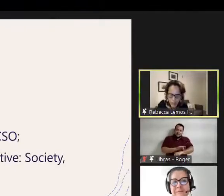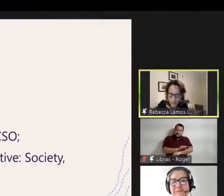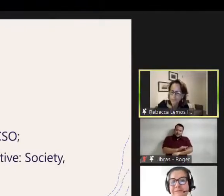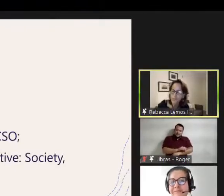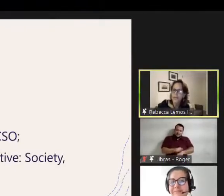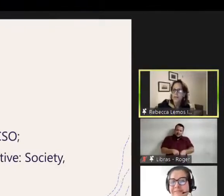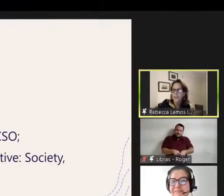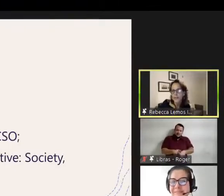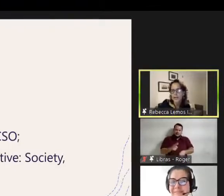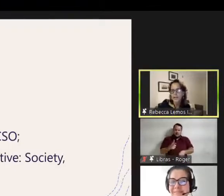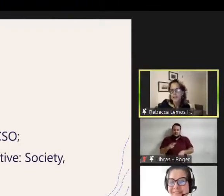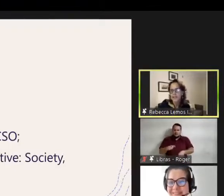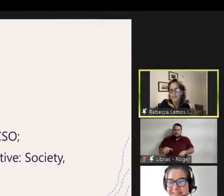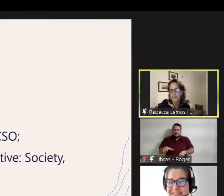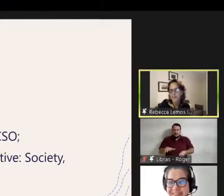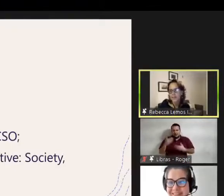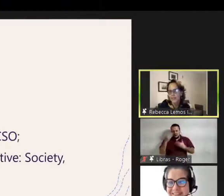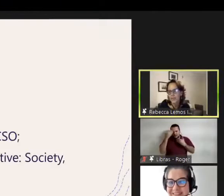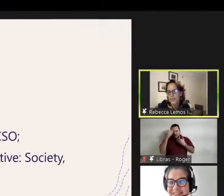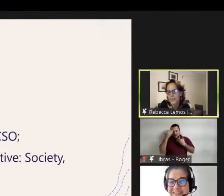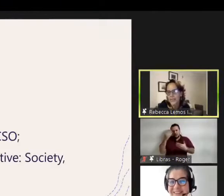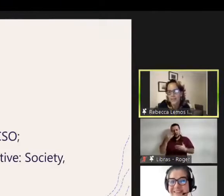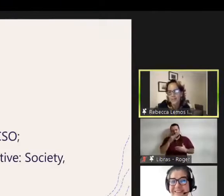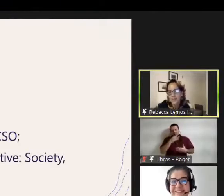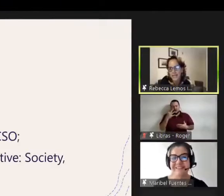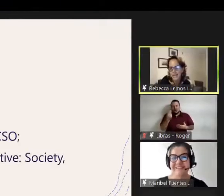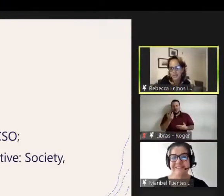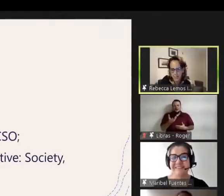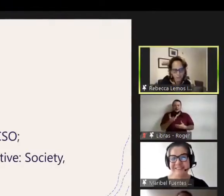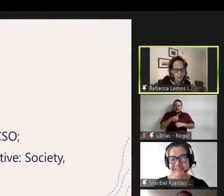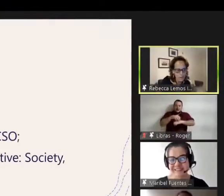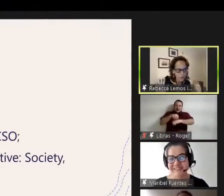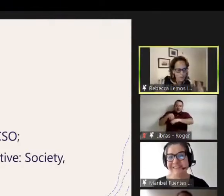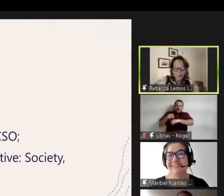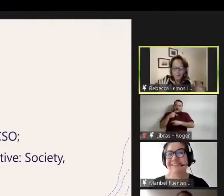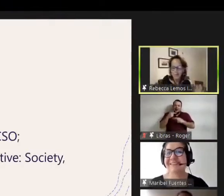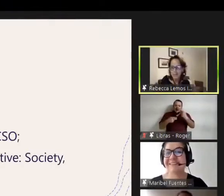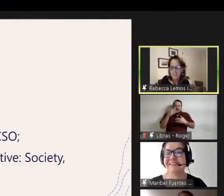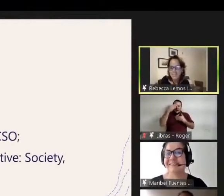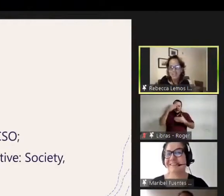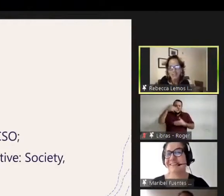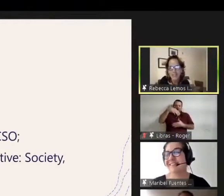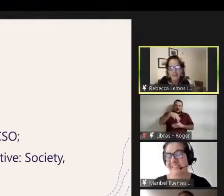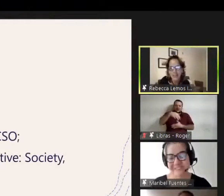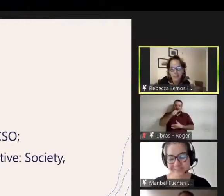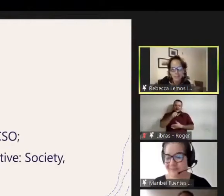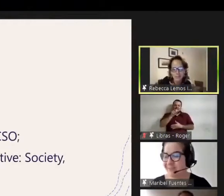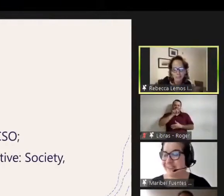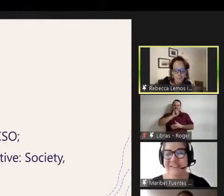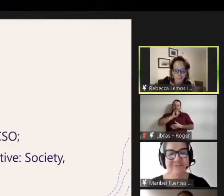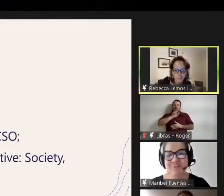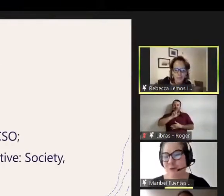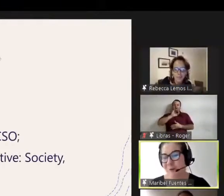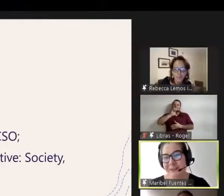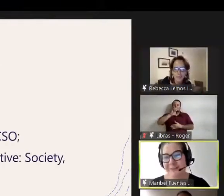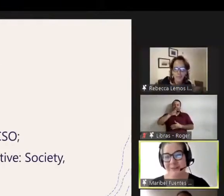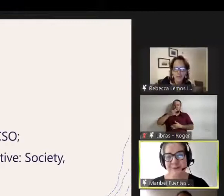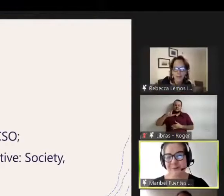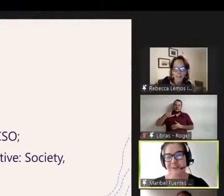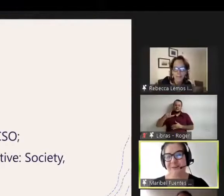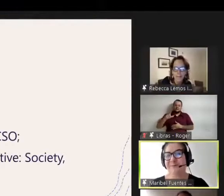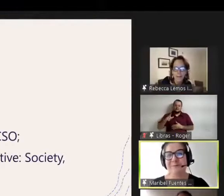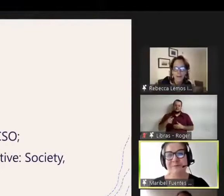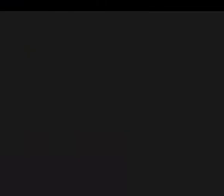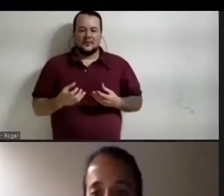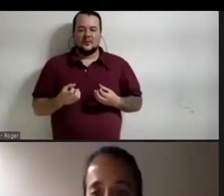domínios obrigada era isso que eu queria compartilhar obrigado Maribel espero que eu não tenha passado do tempo muito dentro